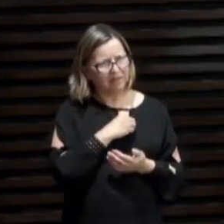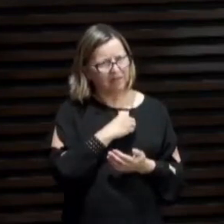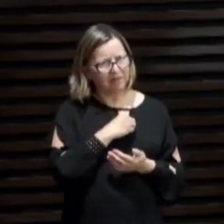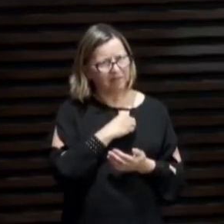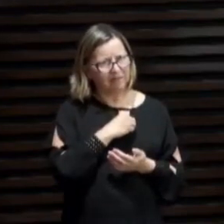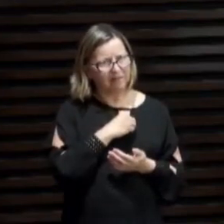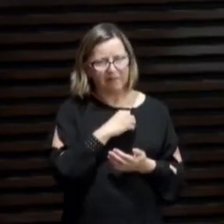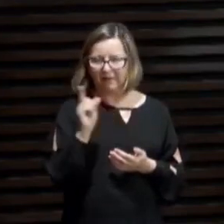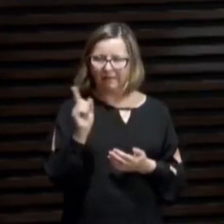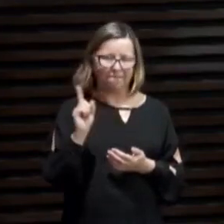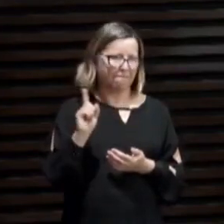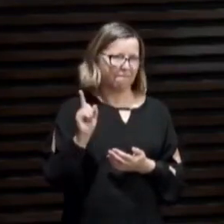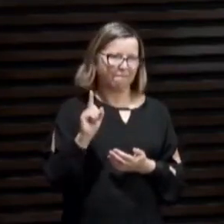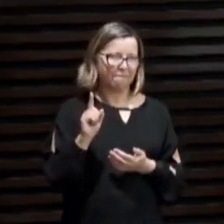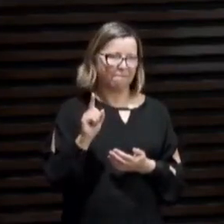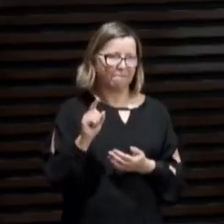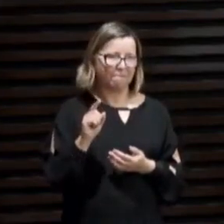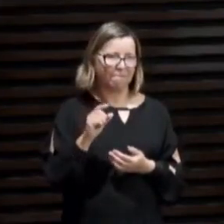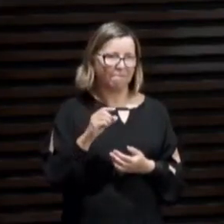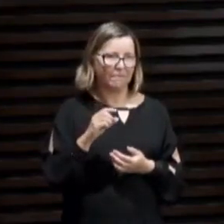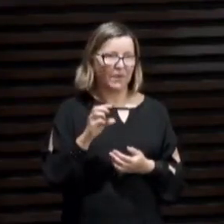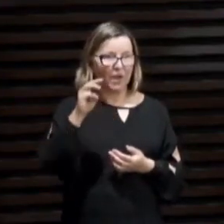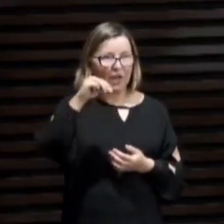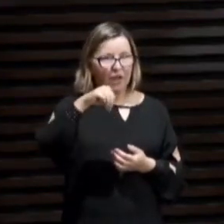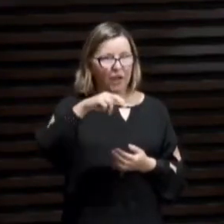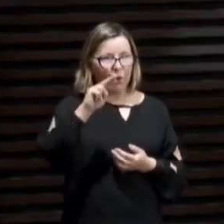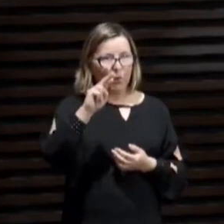Lamentação é pecado? Não. E murmuração é pecado?